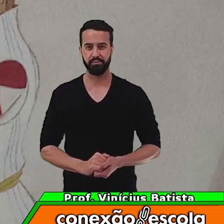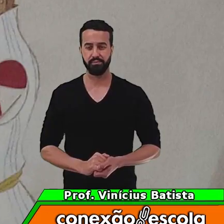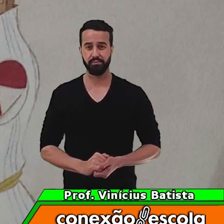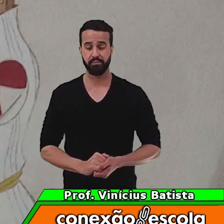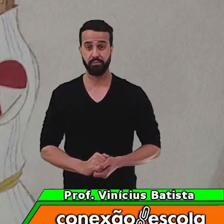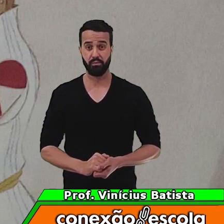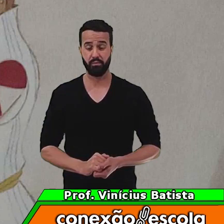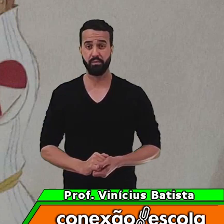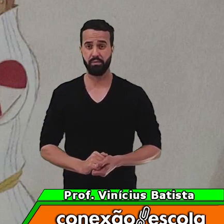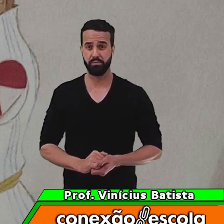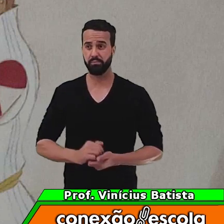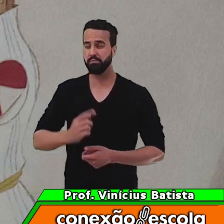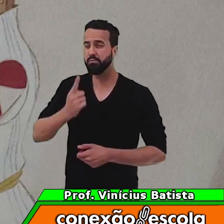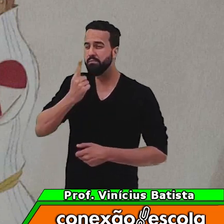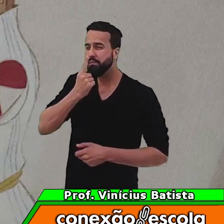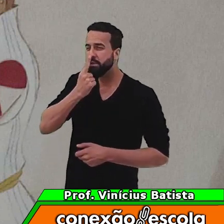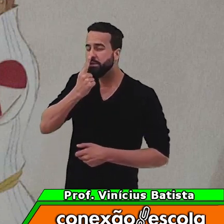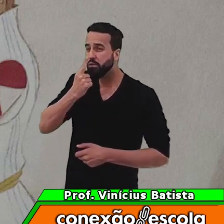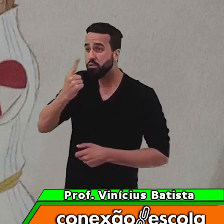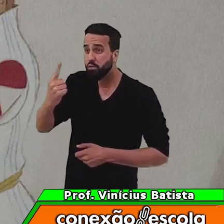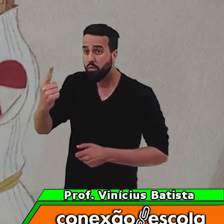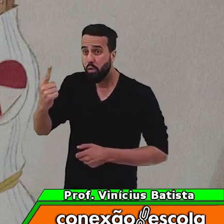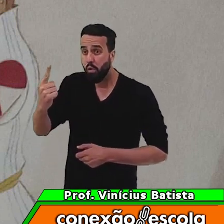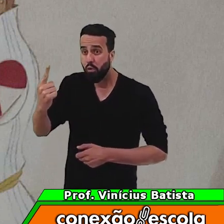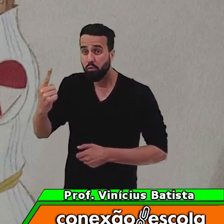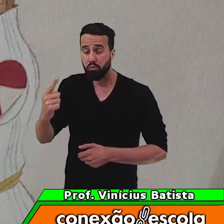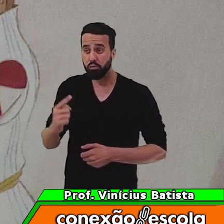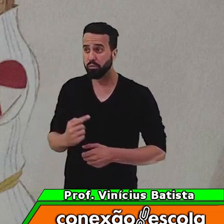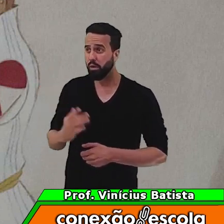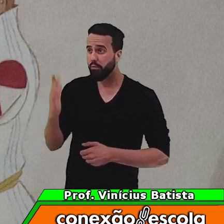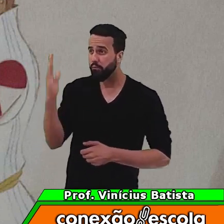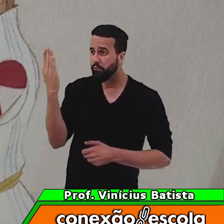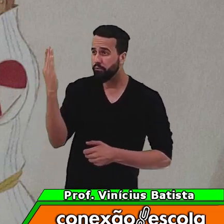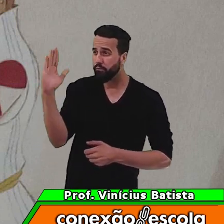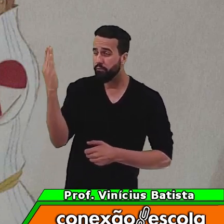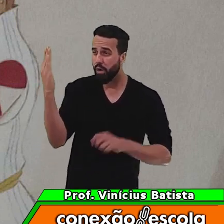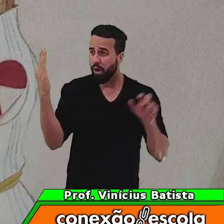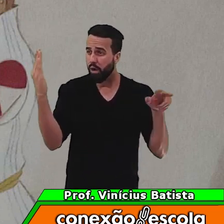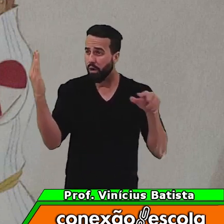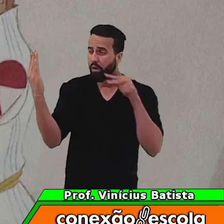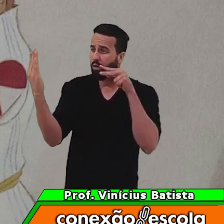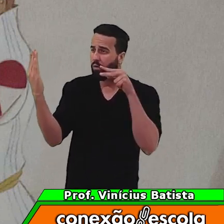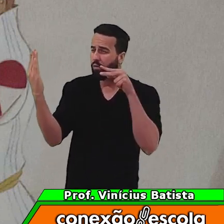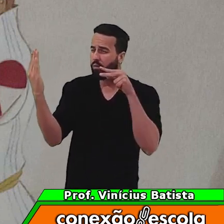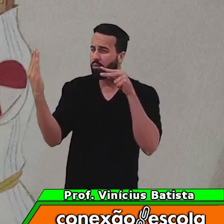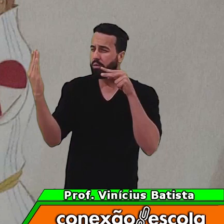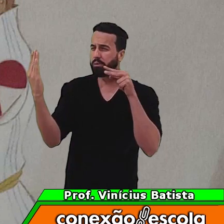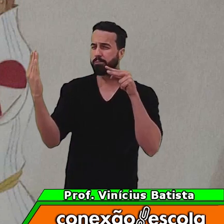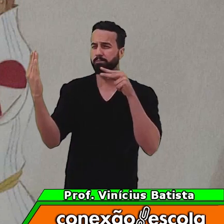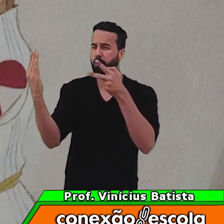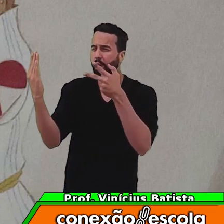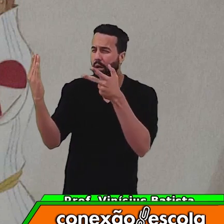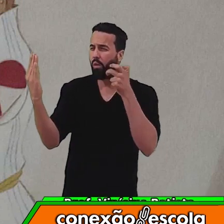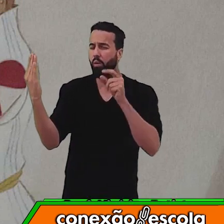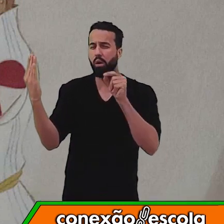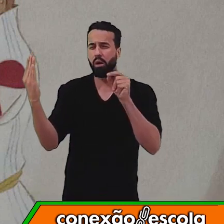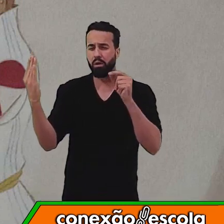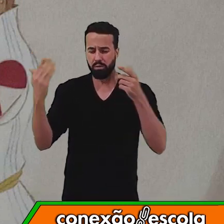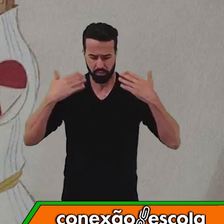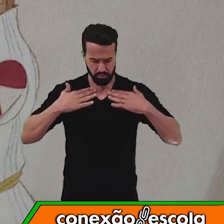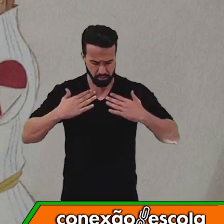Quando Pinóquio parou em frente ao espelho, o que viu refletido foi um